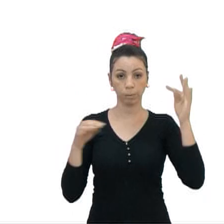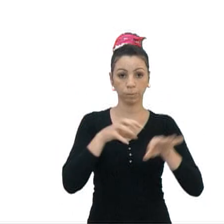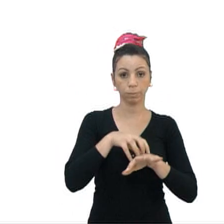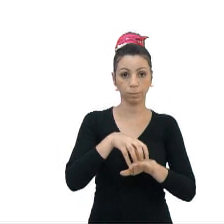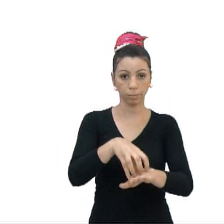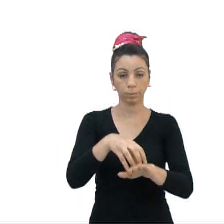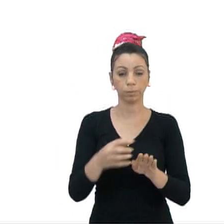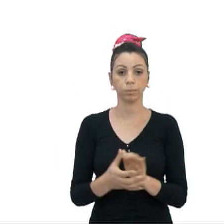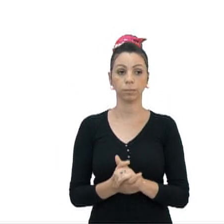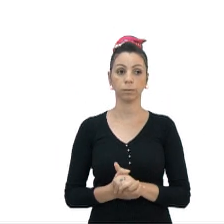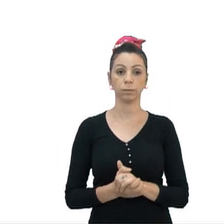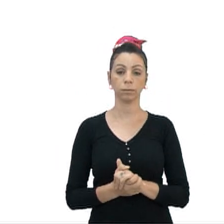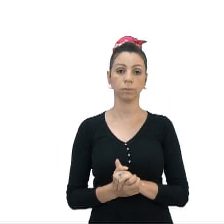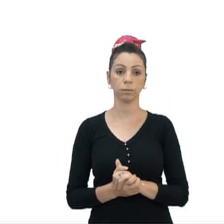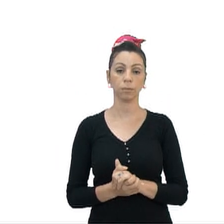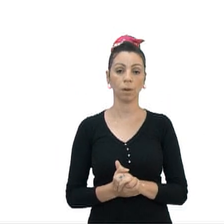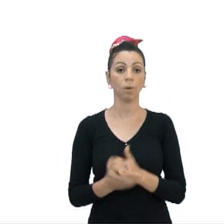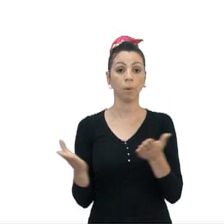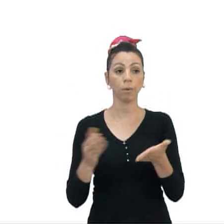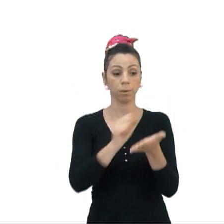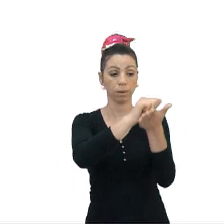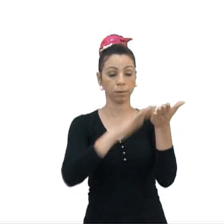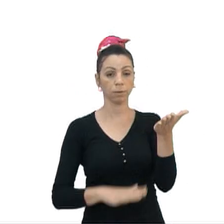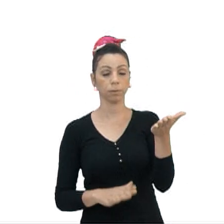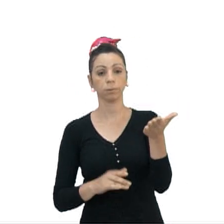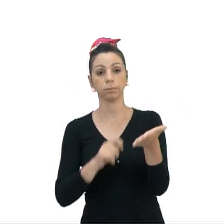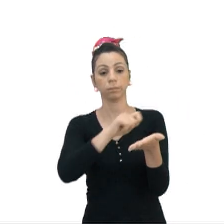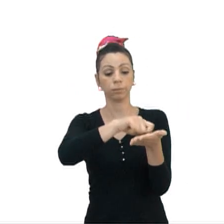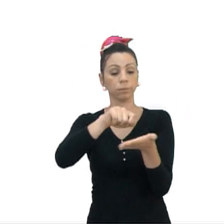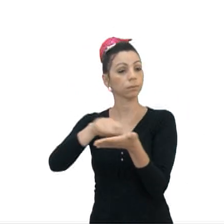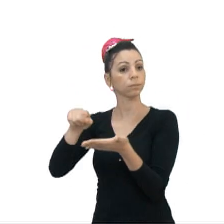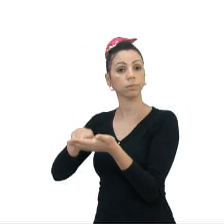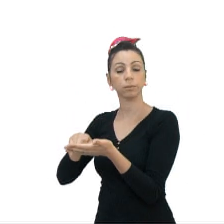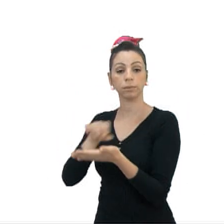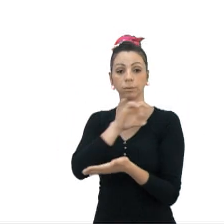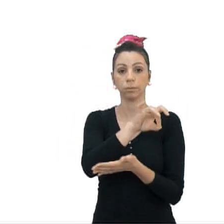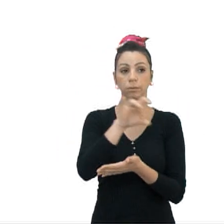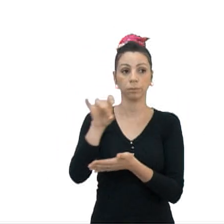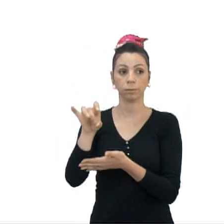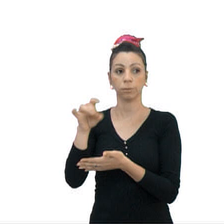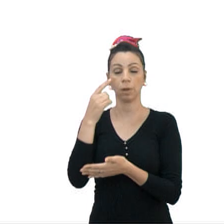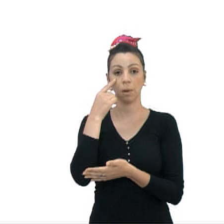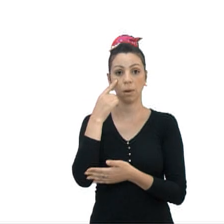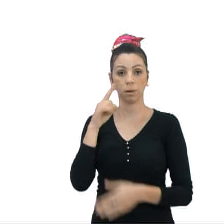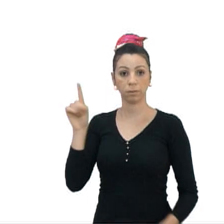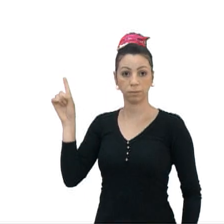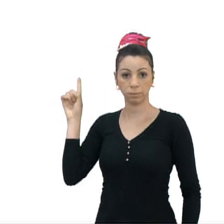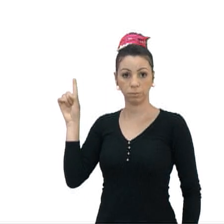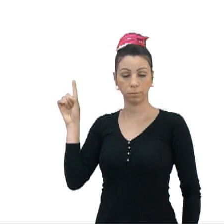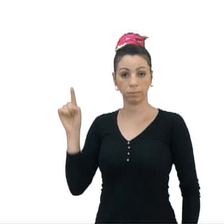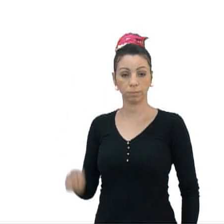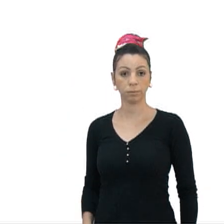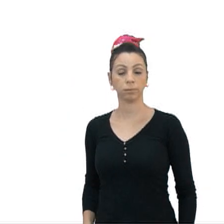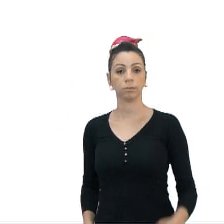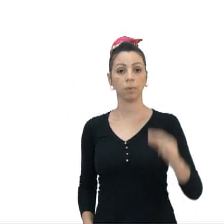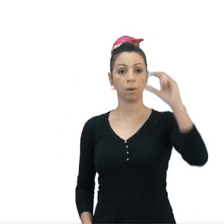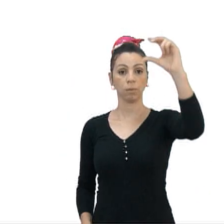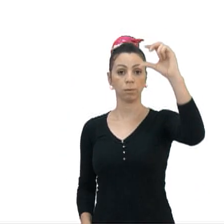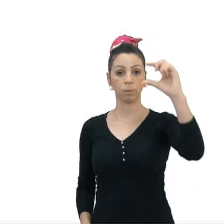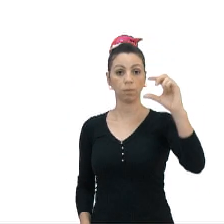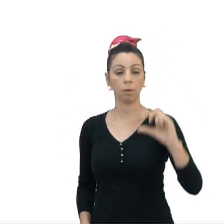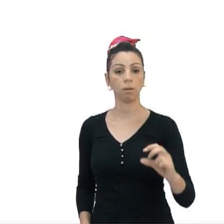Primeira coisa que nós vamos fazer hoje de atividade. Escreva para cada um dos espaços, então nós temos 5